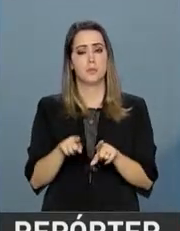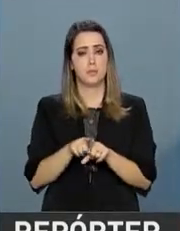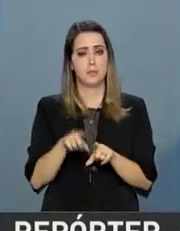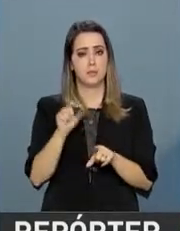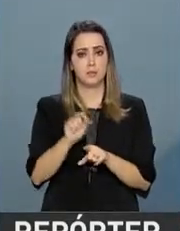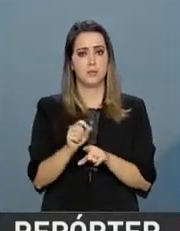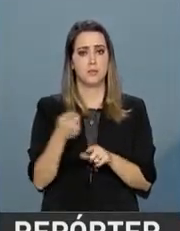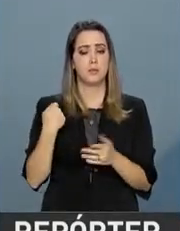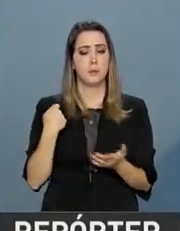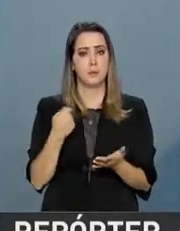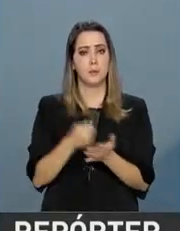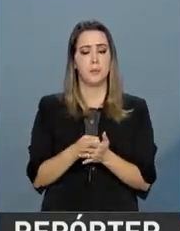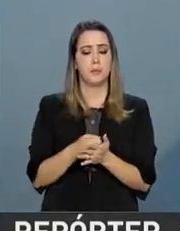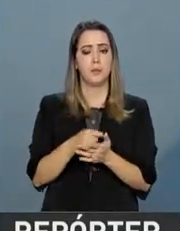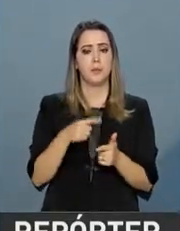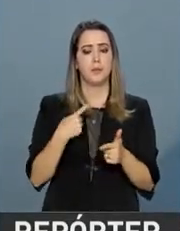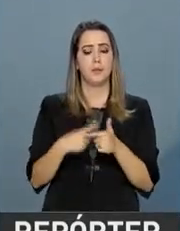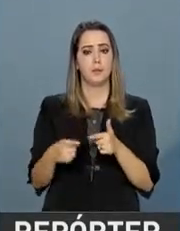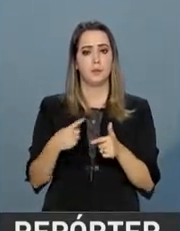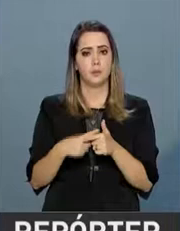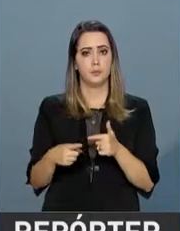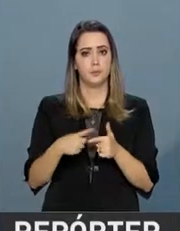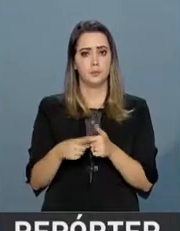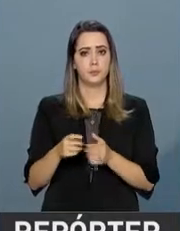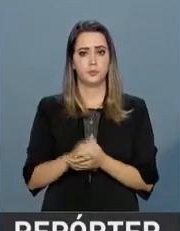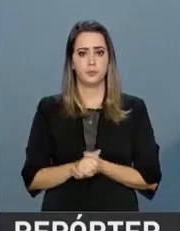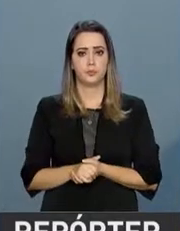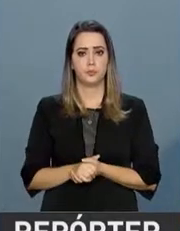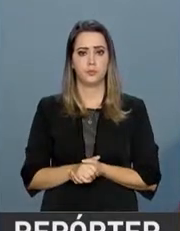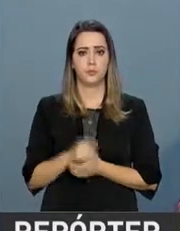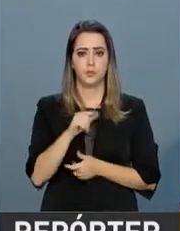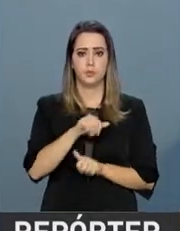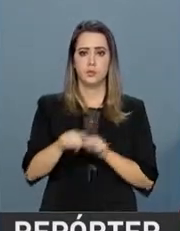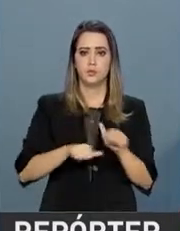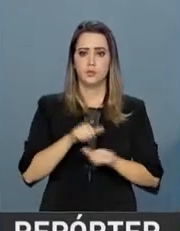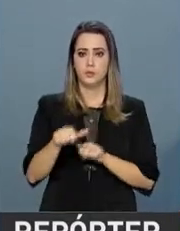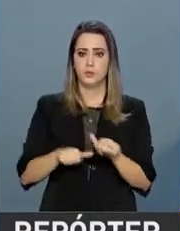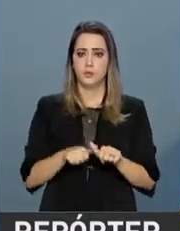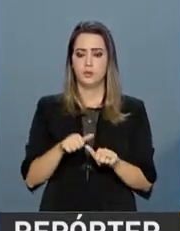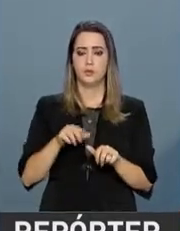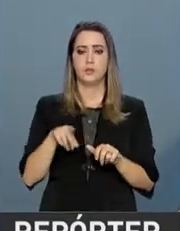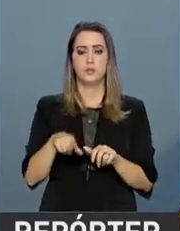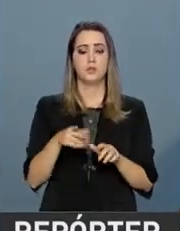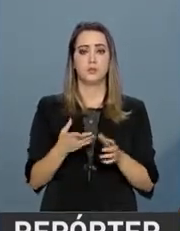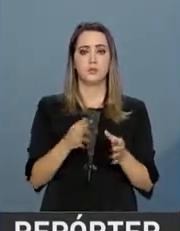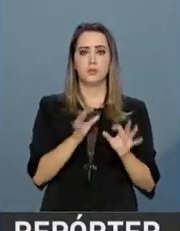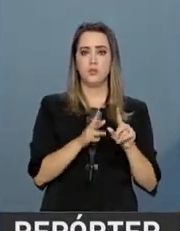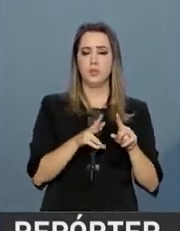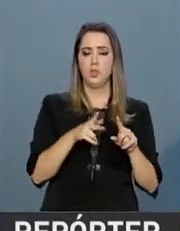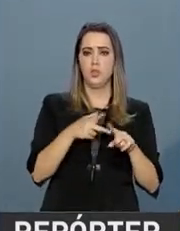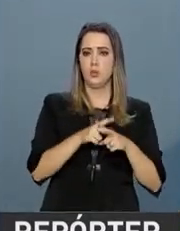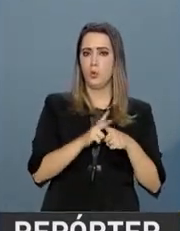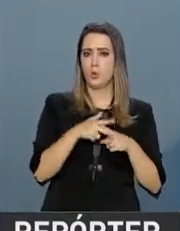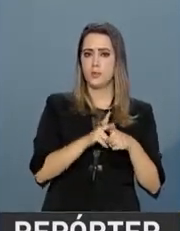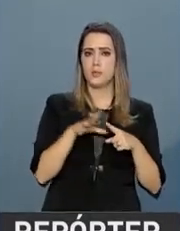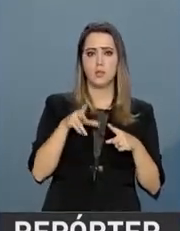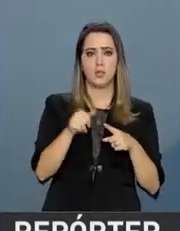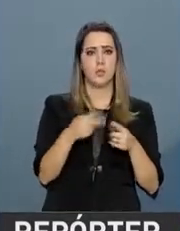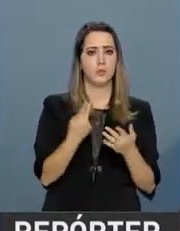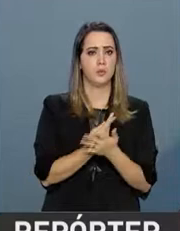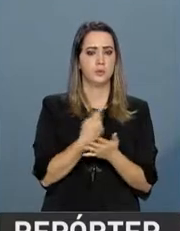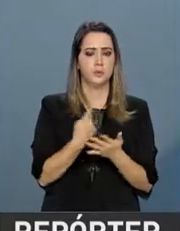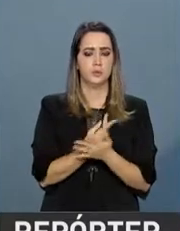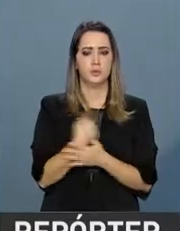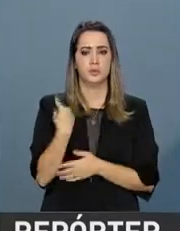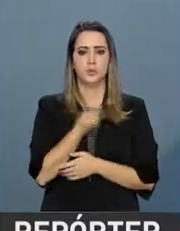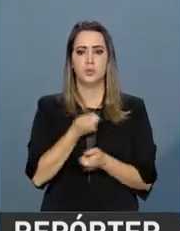de reparar o dano causado. Você tem que converter e reparar todo o dano. Então, o decreto que foi assinado, nós consideramos